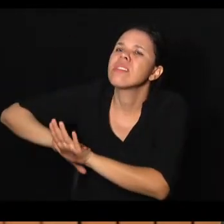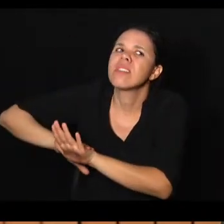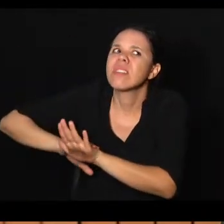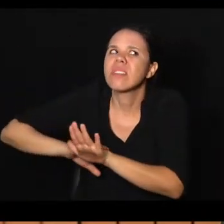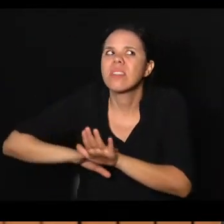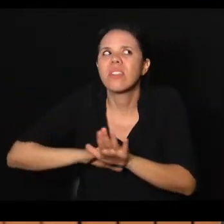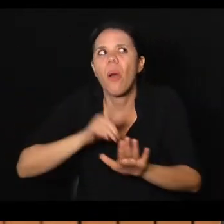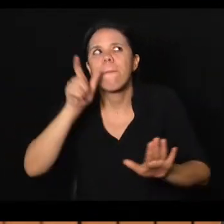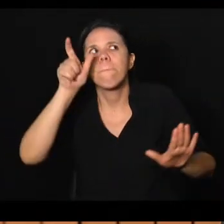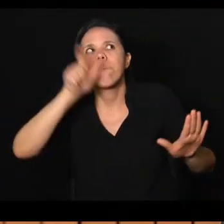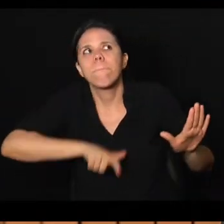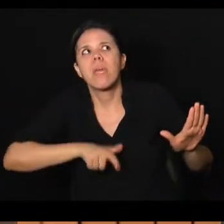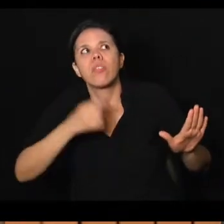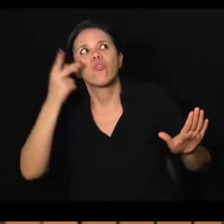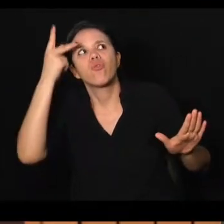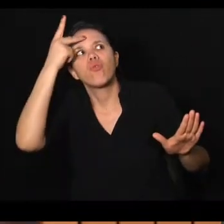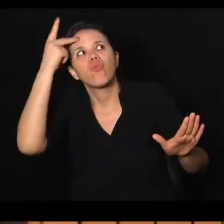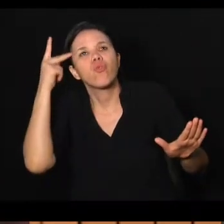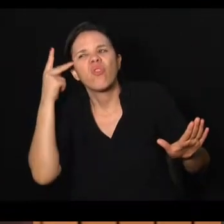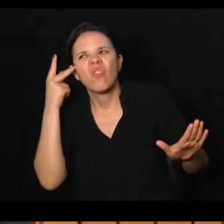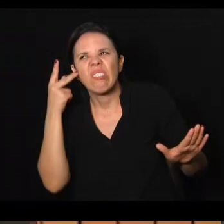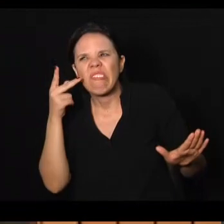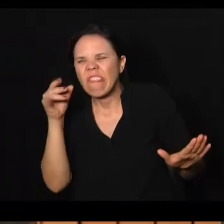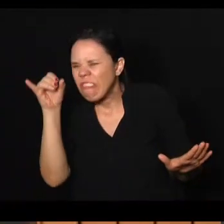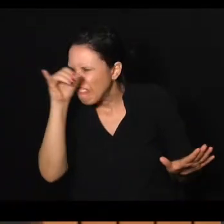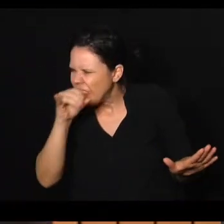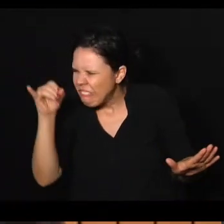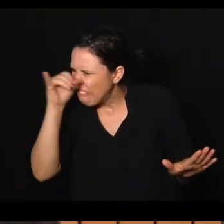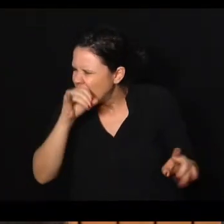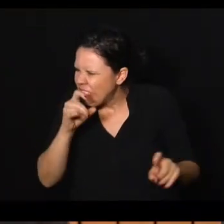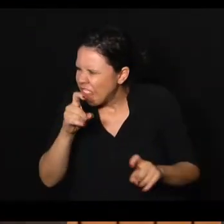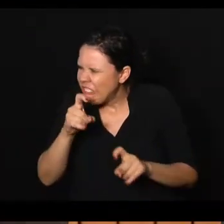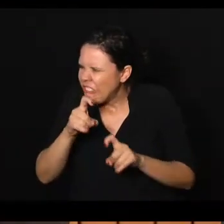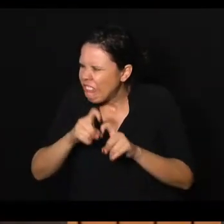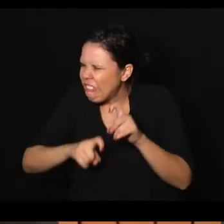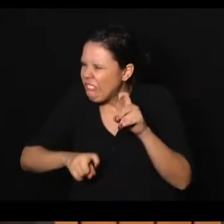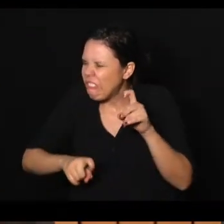estão apenas os nojentos tarados. Tem um